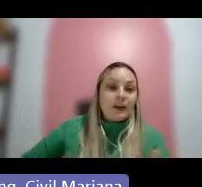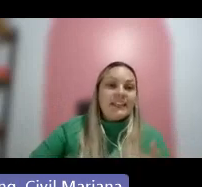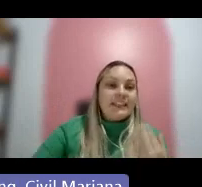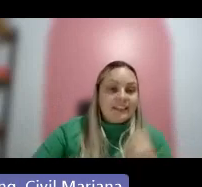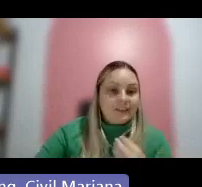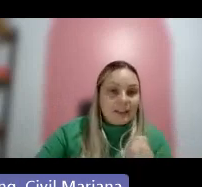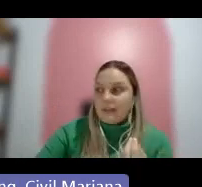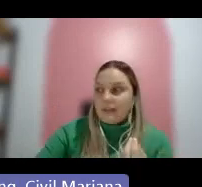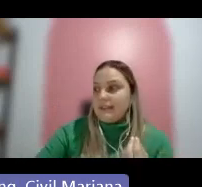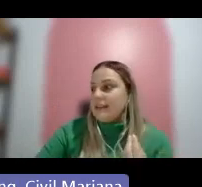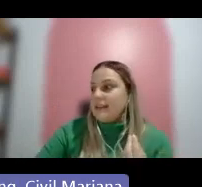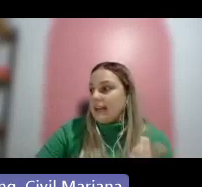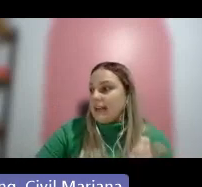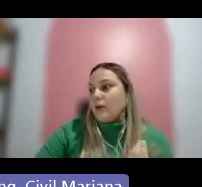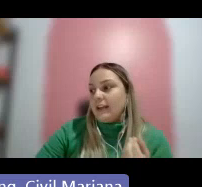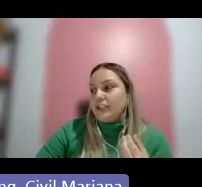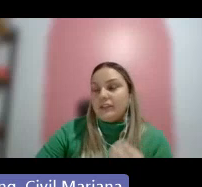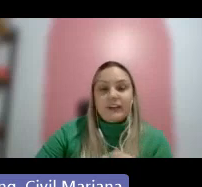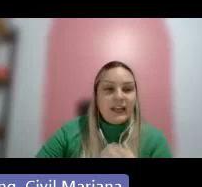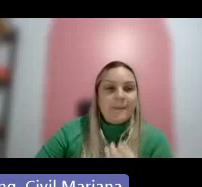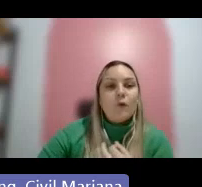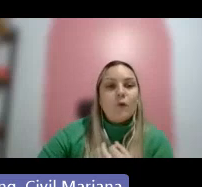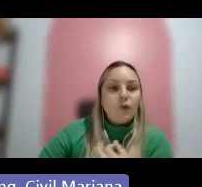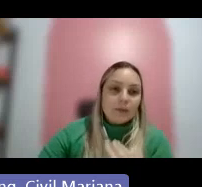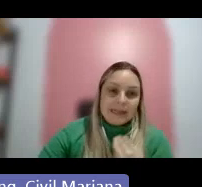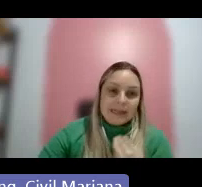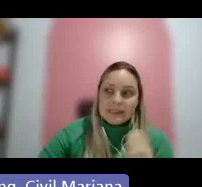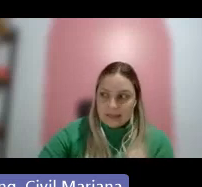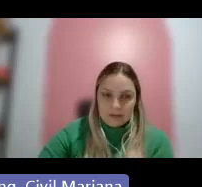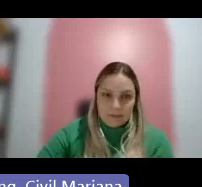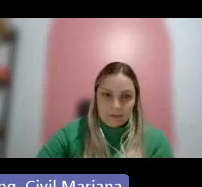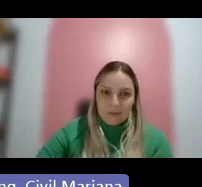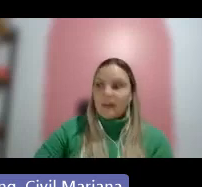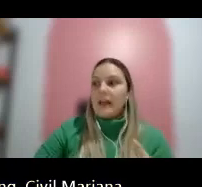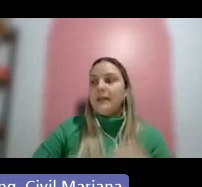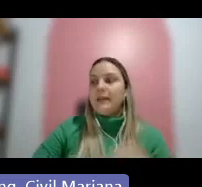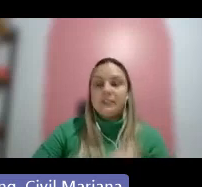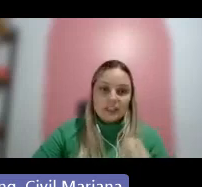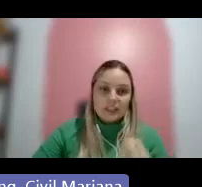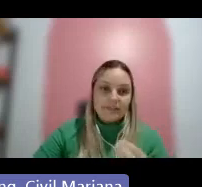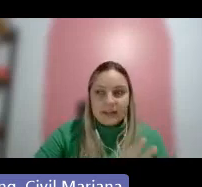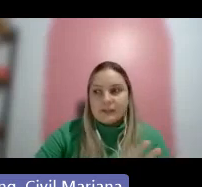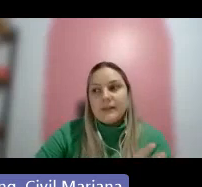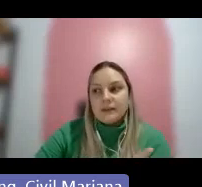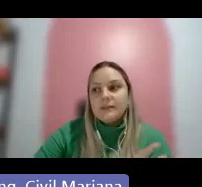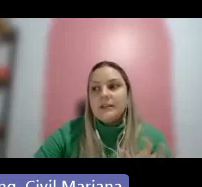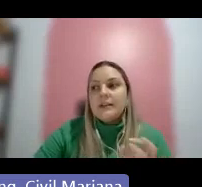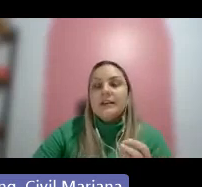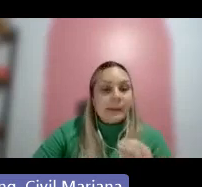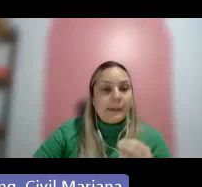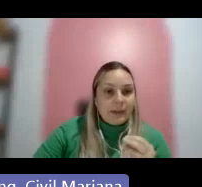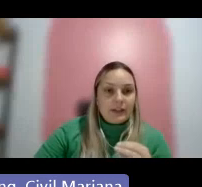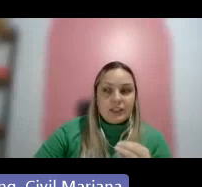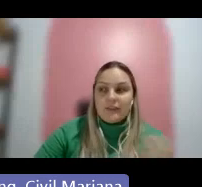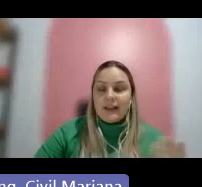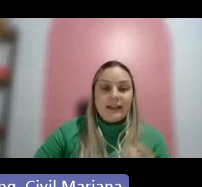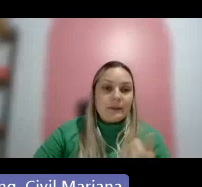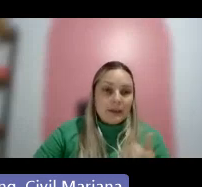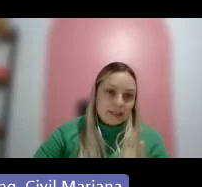E por ordem de valores. A corretiva é muito mais cara. A preditiva é mais ou menos. E